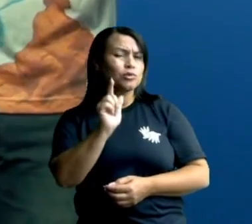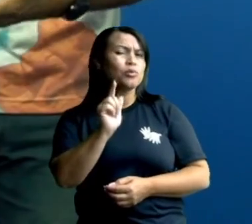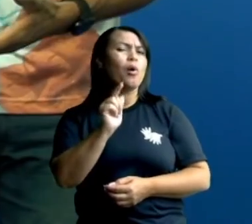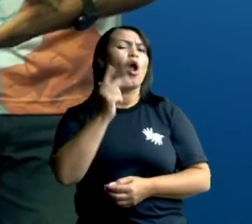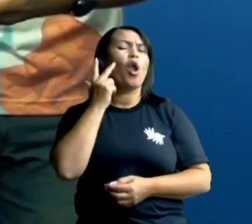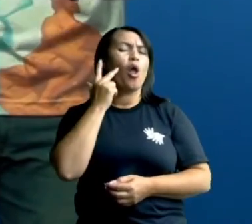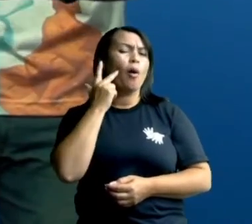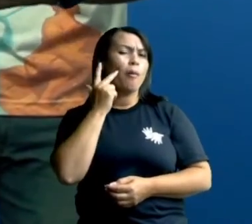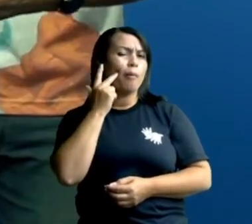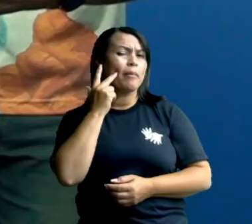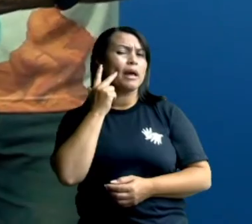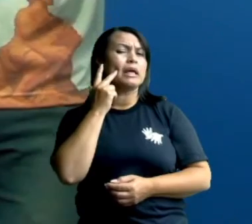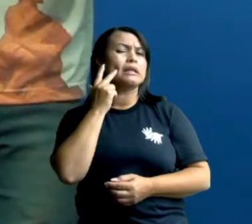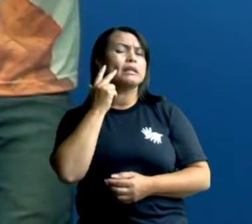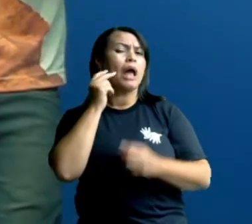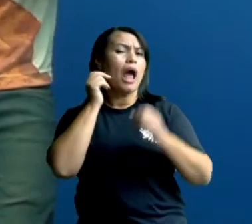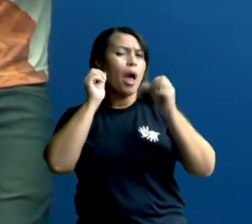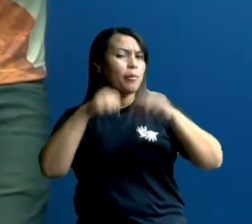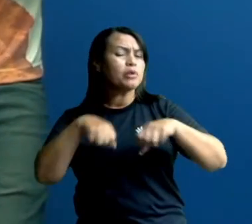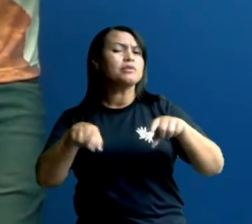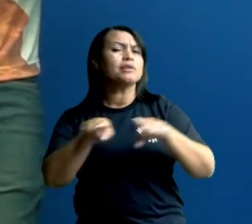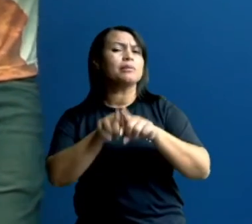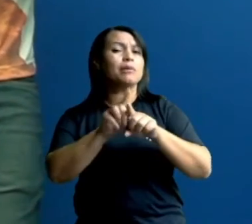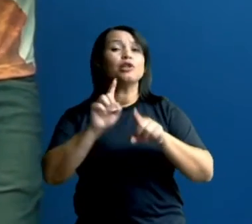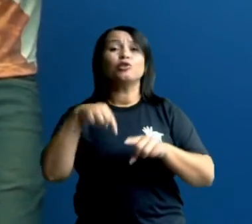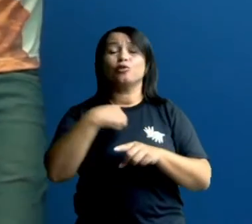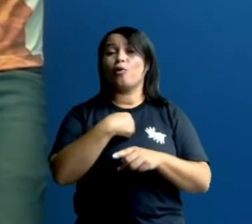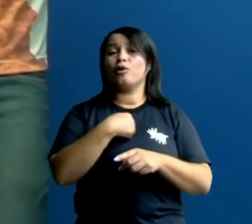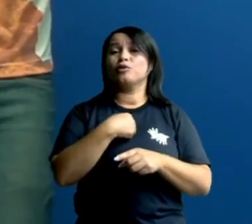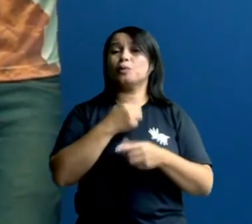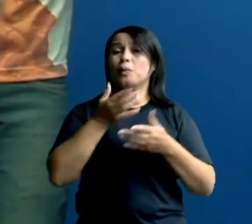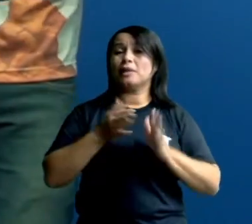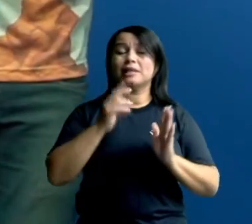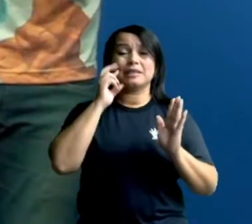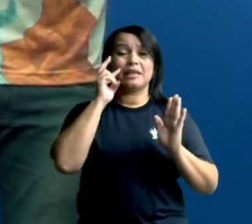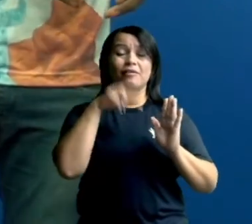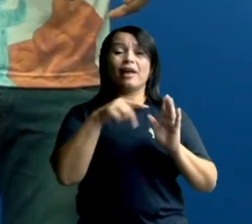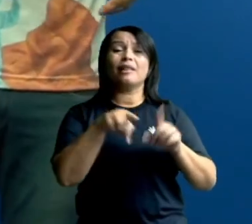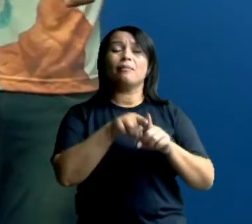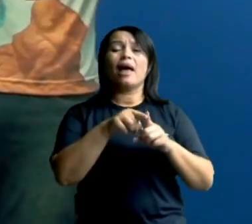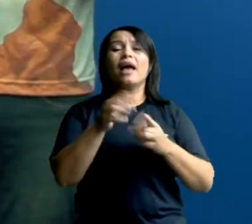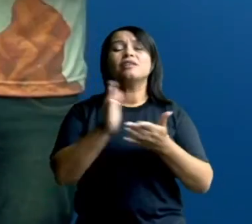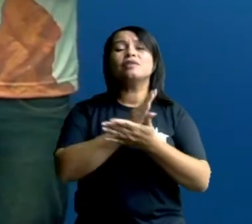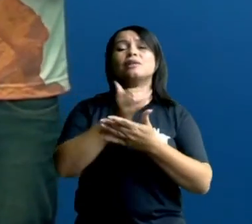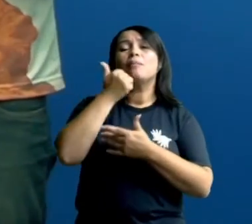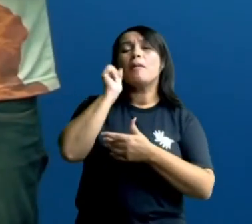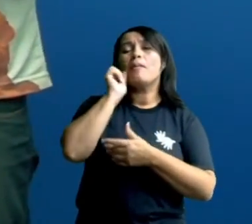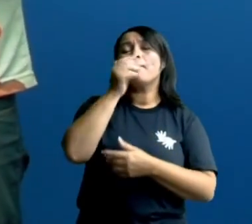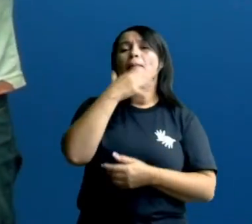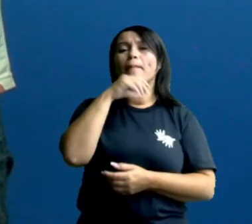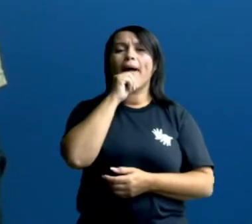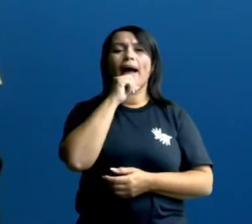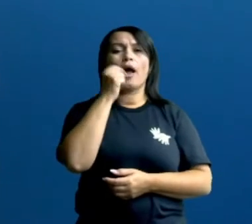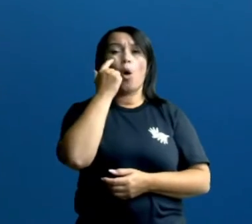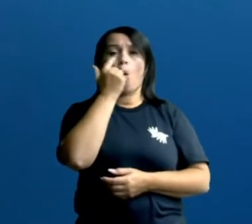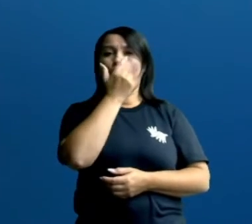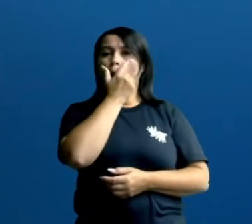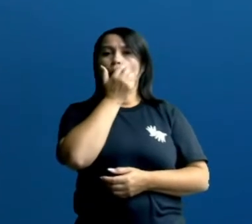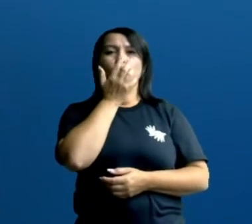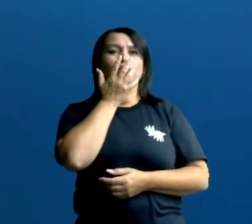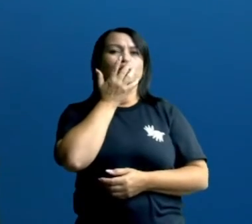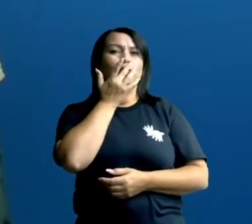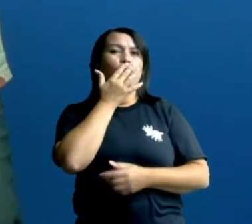uma elevada disposição de também apresentar olhos azuis. Muitas vezes o nosso pai, a nossa mãe, não possui